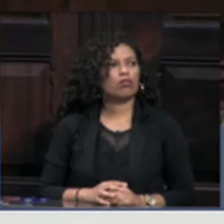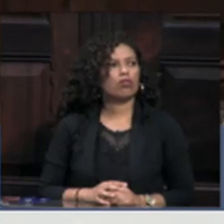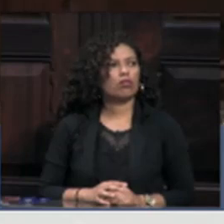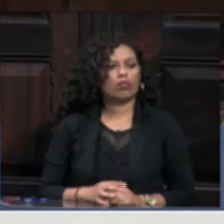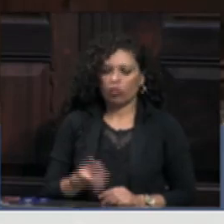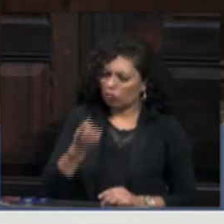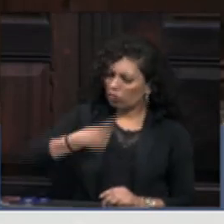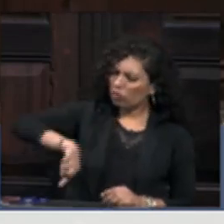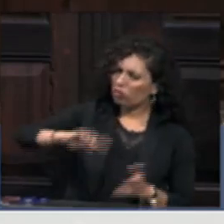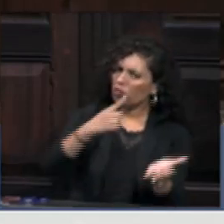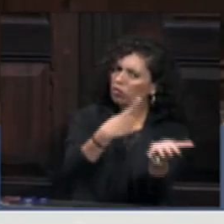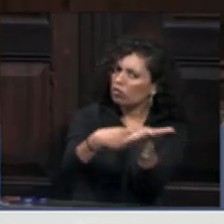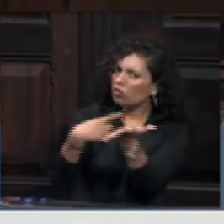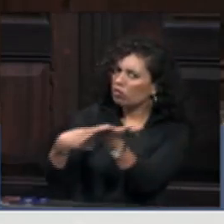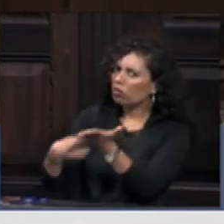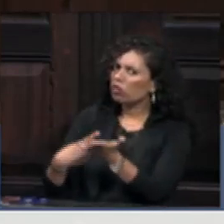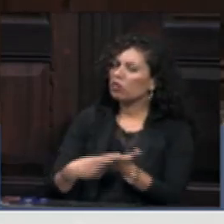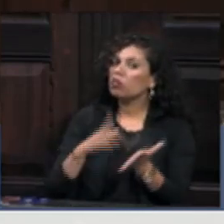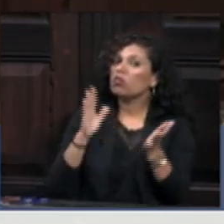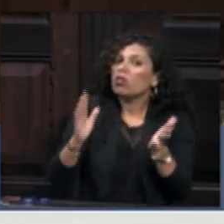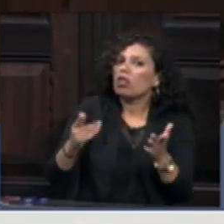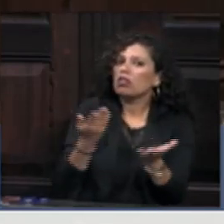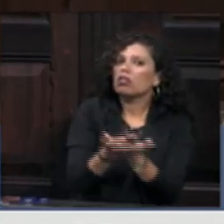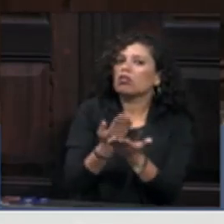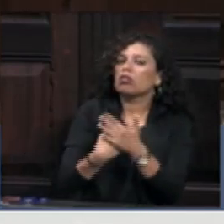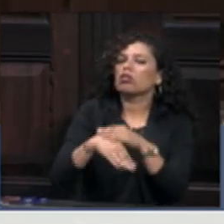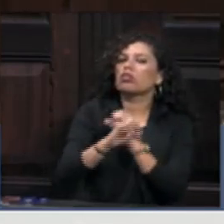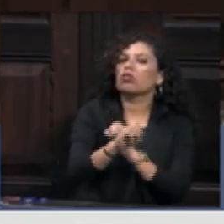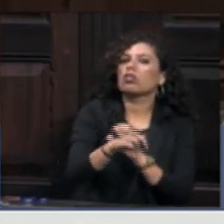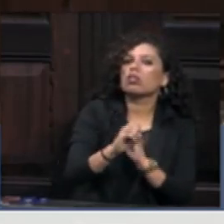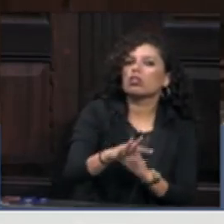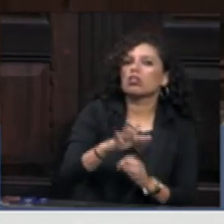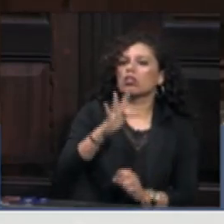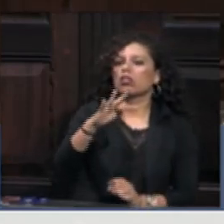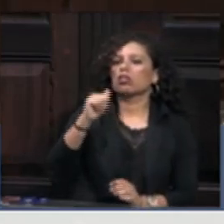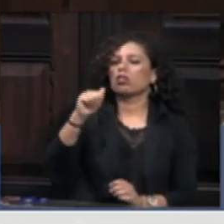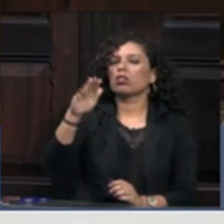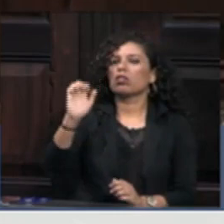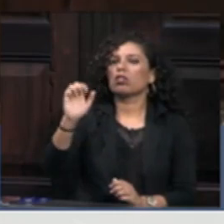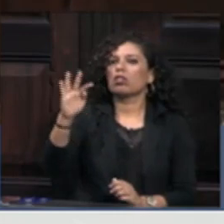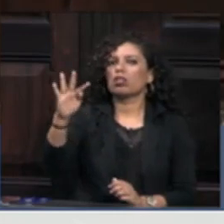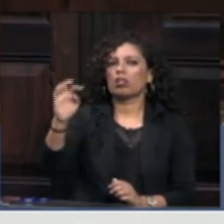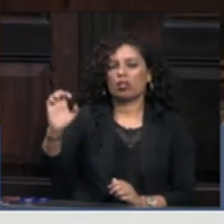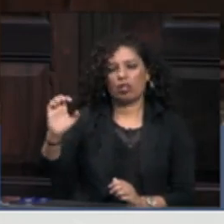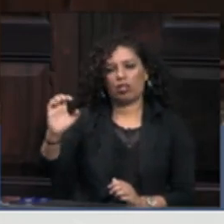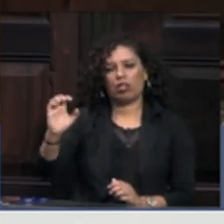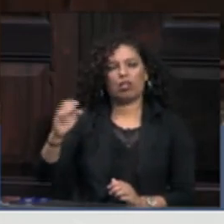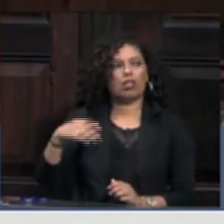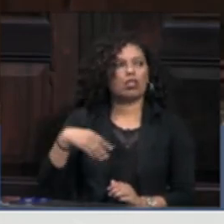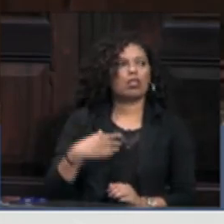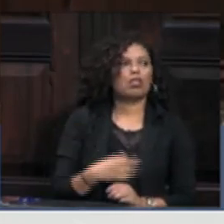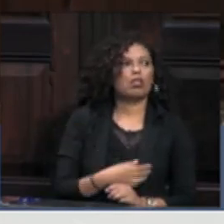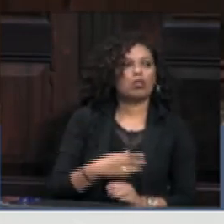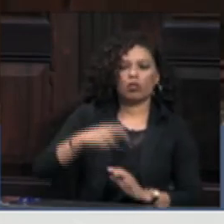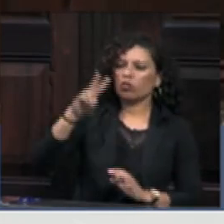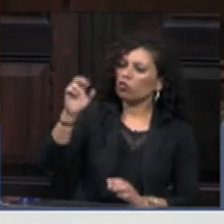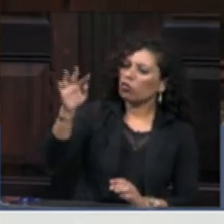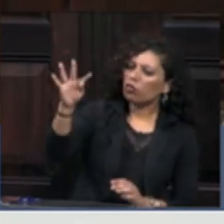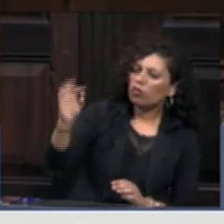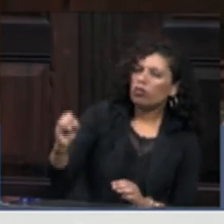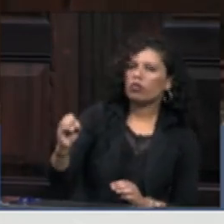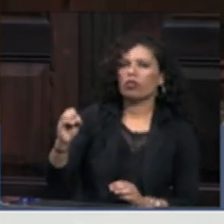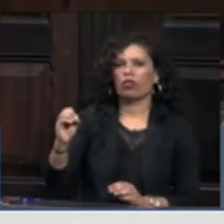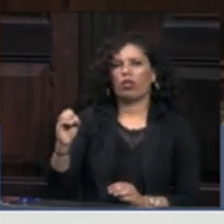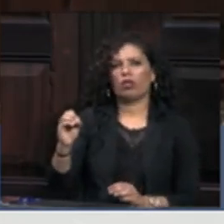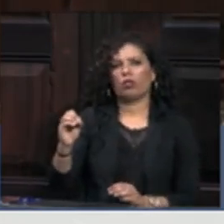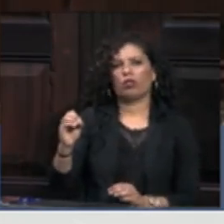Já há acordo em relação à FAETEC, às 30 horas. Os vetos que mobilizam